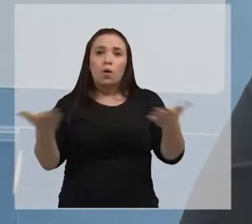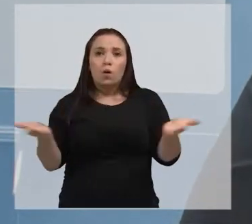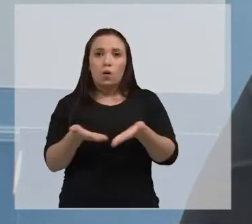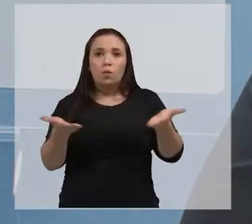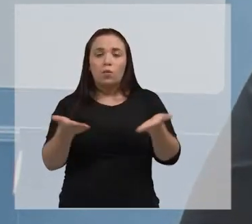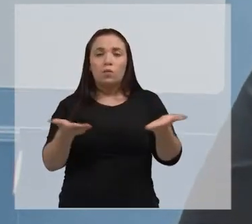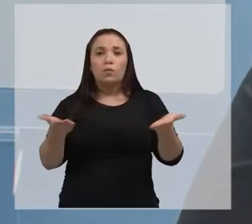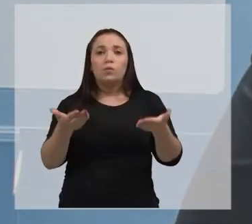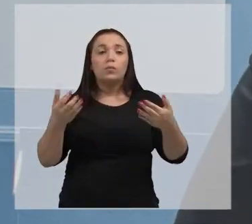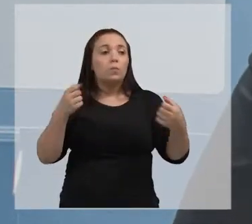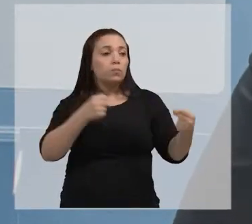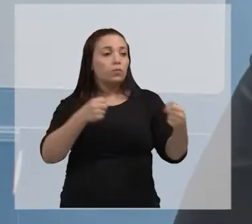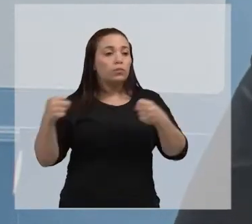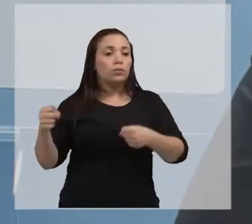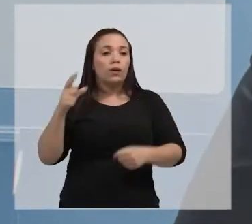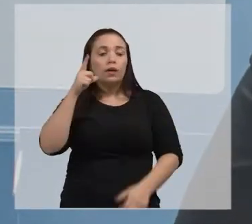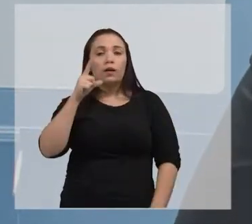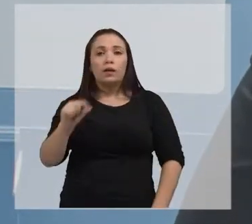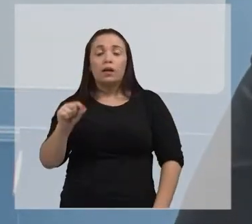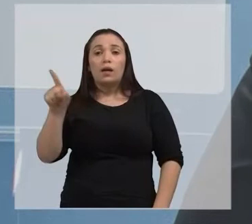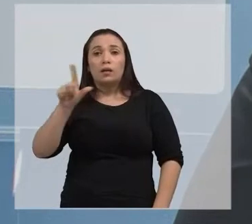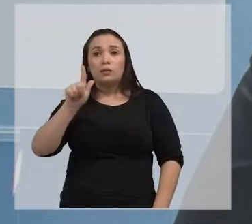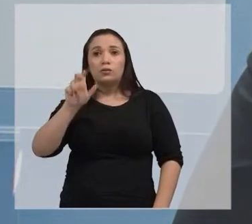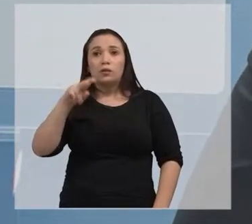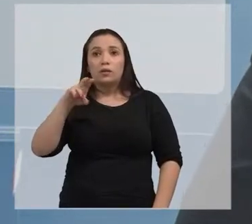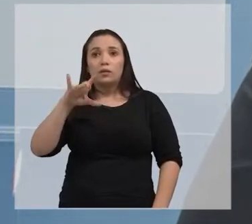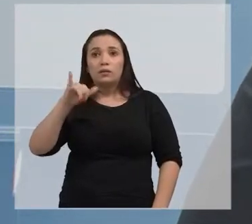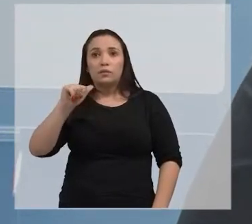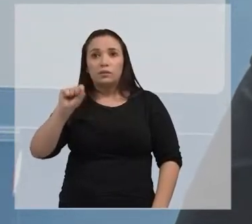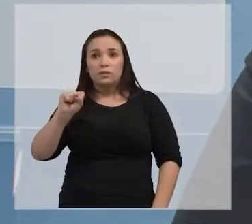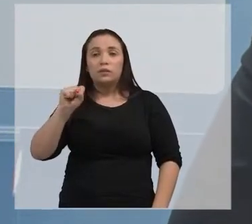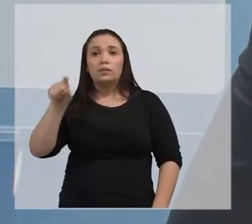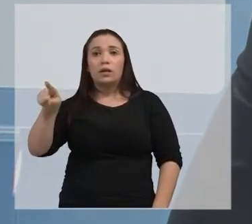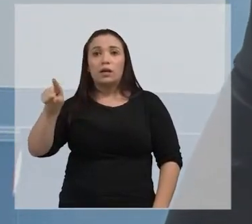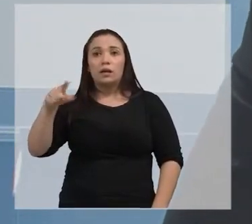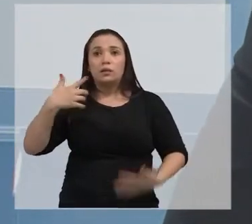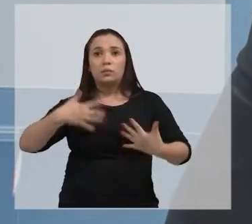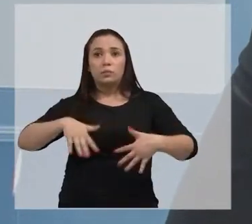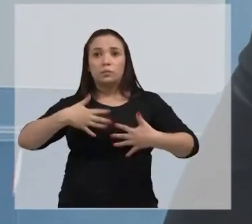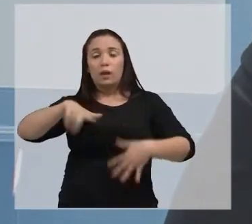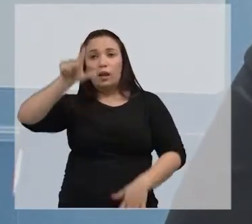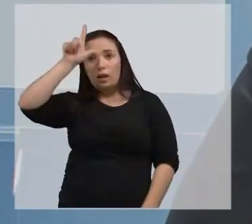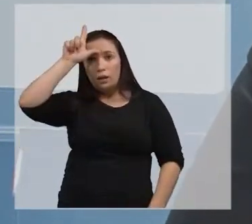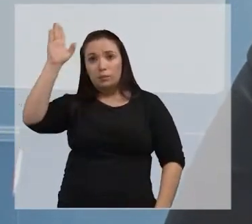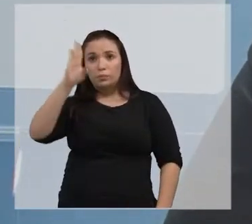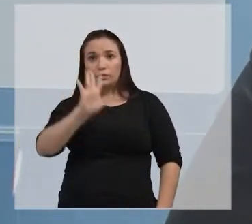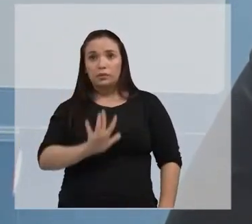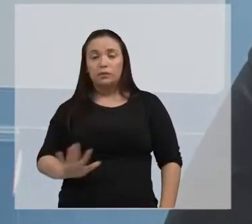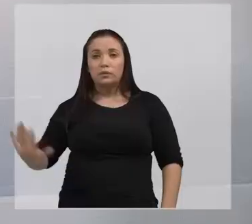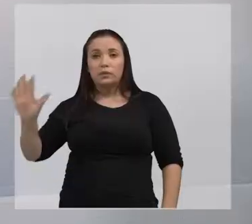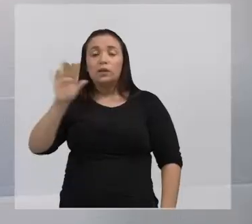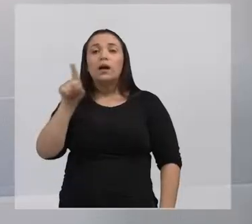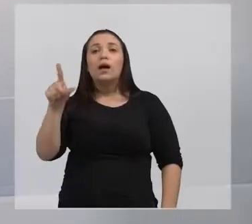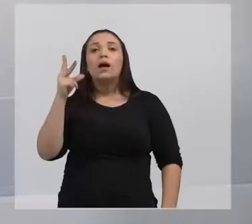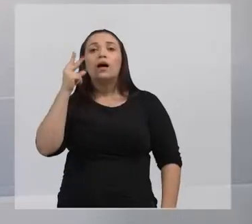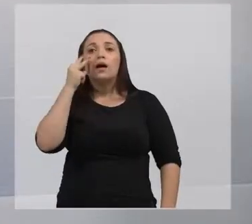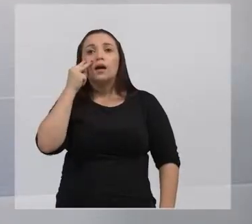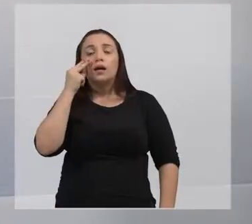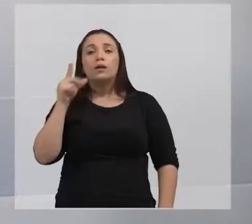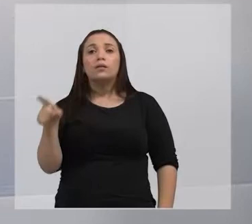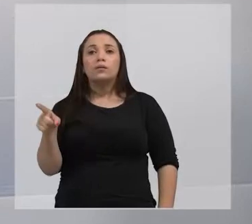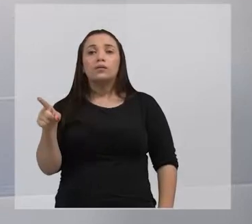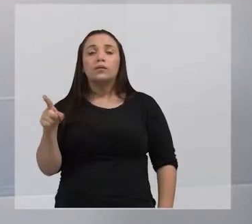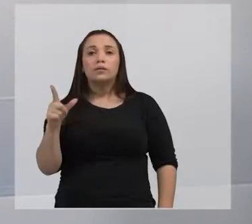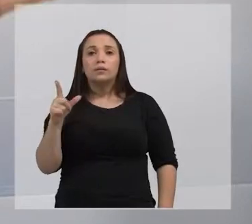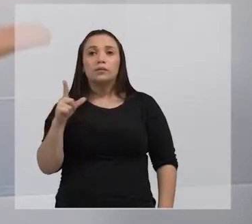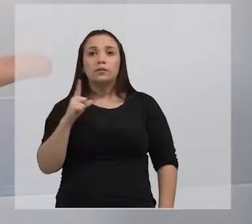é dada pelos partidos. E o Genesias, hoje, ele é uma liderança nacional do partido. Depois do Paulinho da Força, ele. E passa uma tranquilidade para o Heitor. E a Assembleia hoje tem